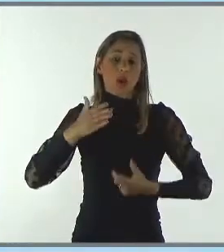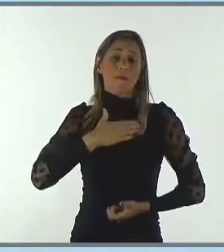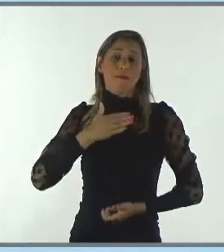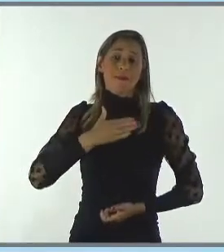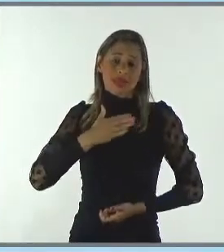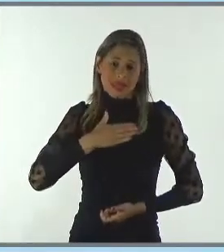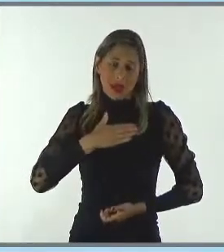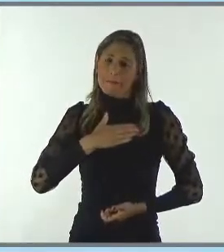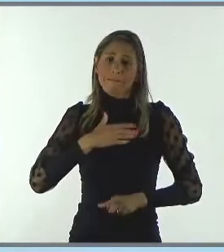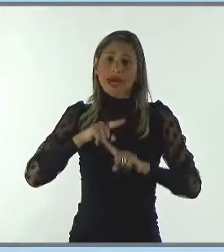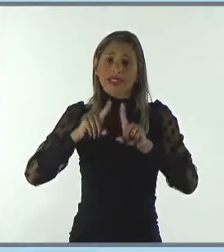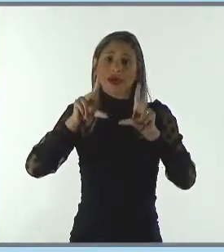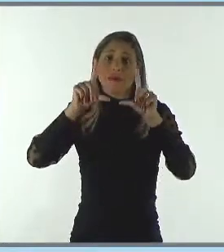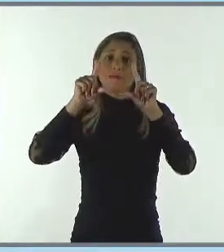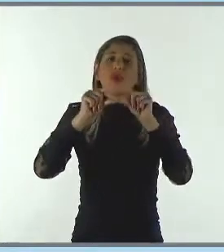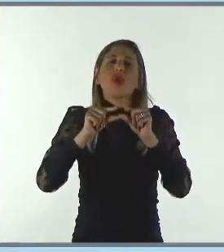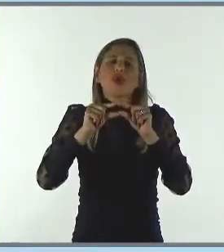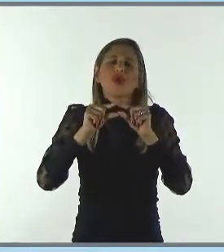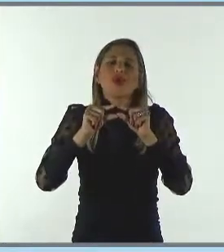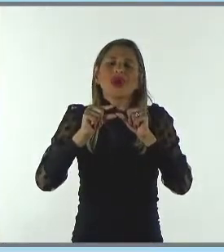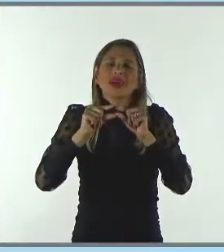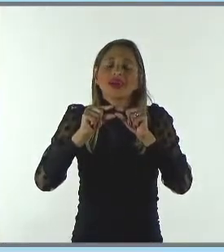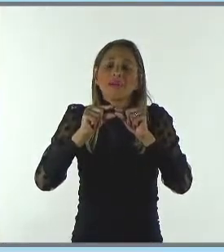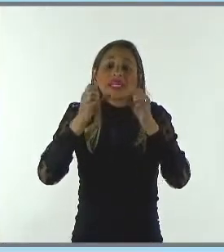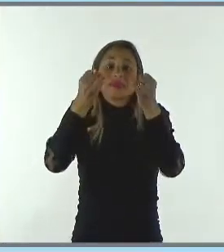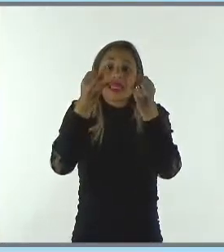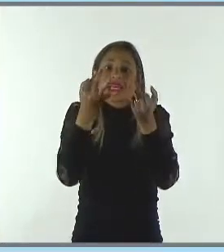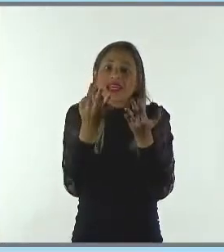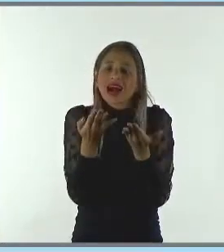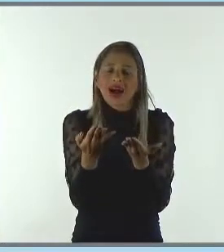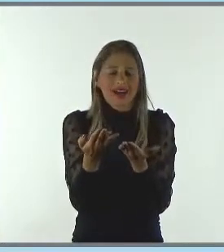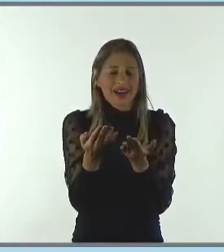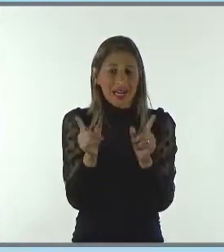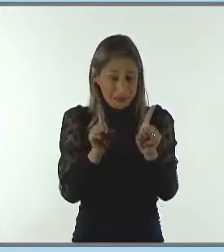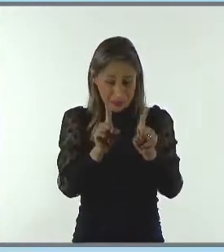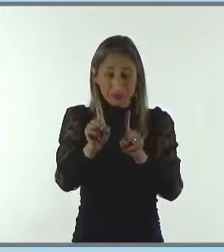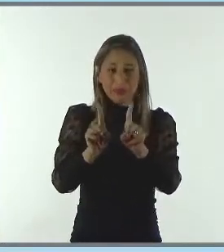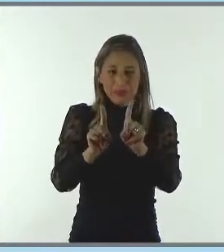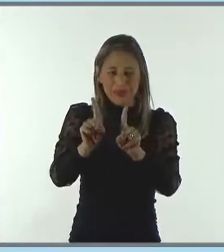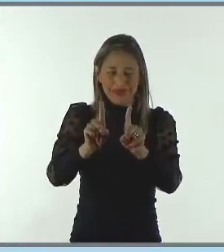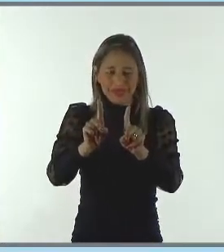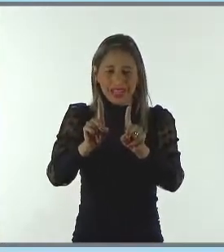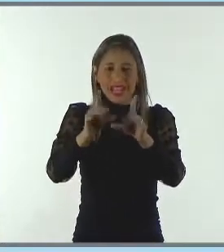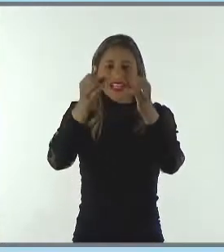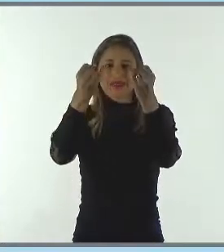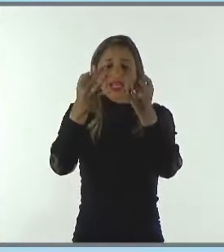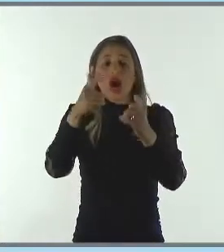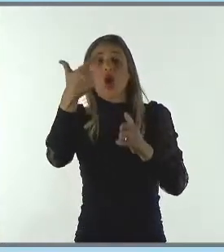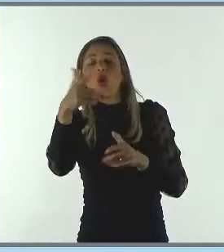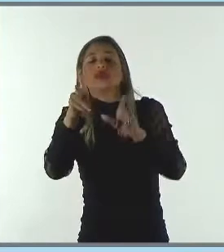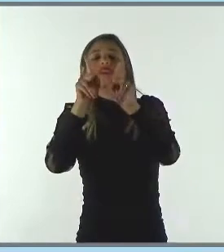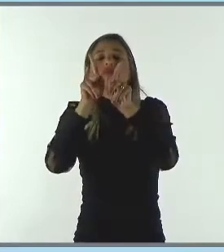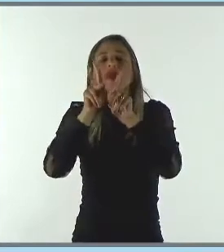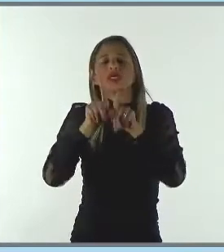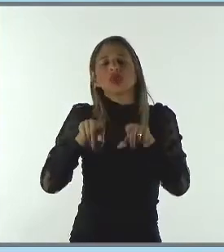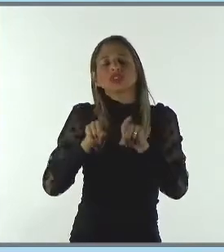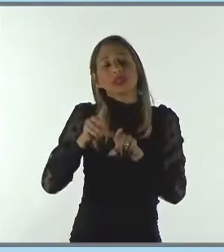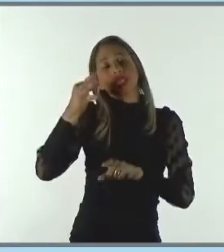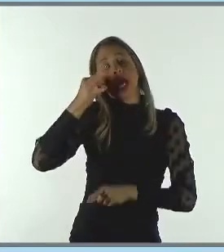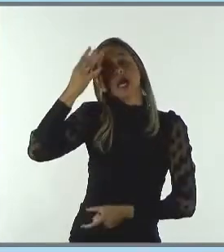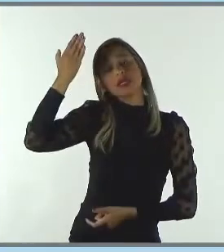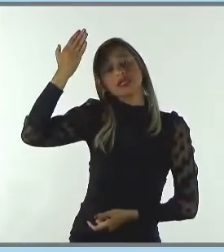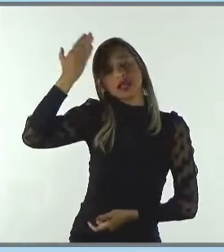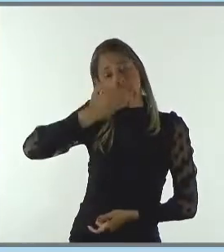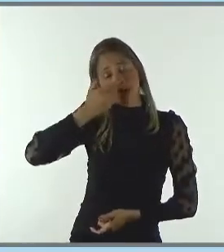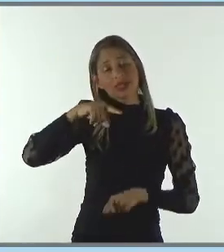seria pouco para dizer quem é Maria Mazzarello Rodrigues e quem é a Masa. Eu acho que nós precisaríamos de outras pessoas com outros testemunhos